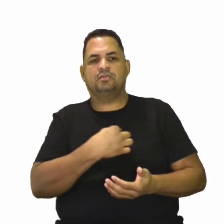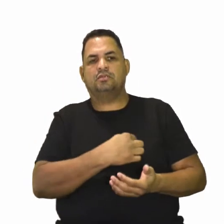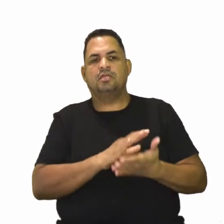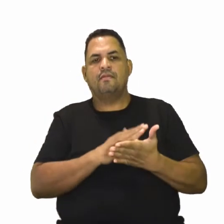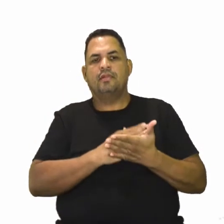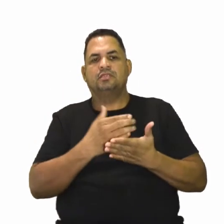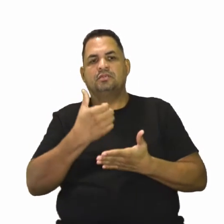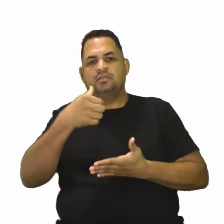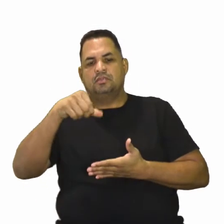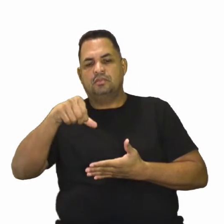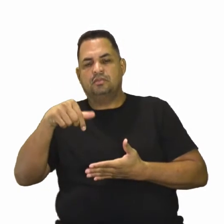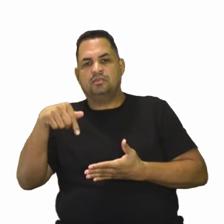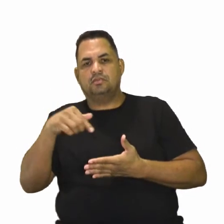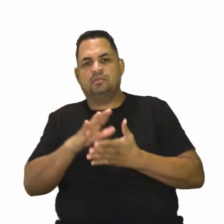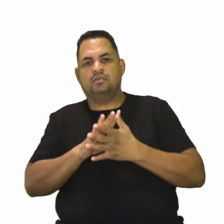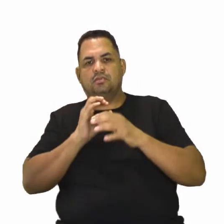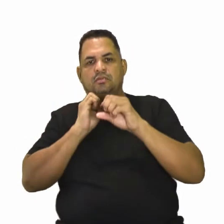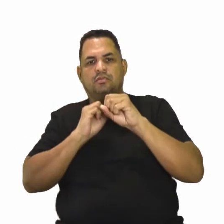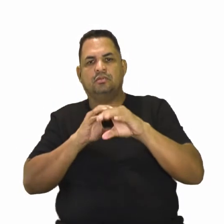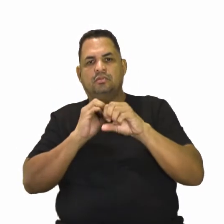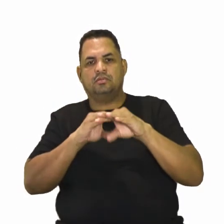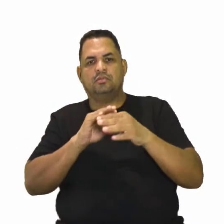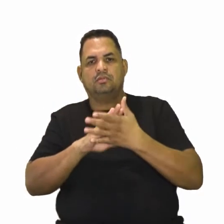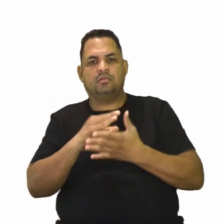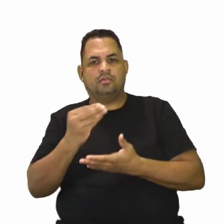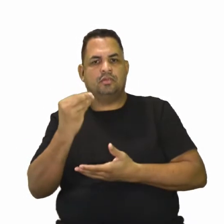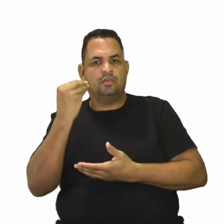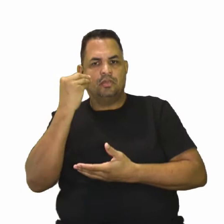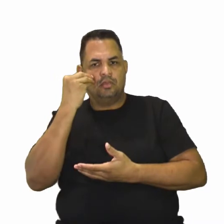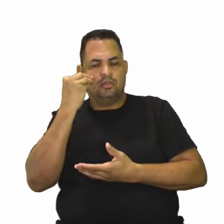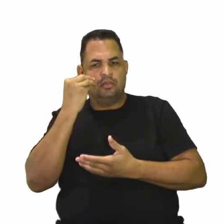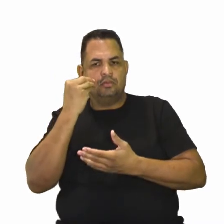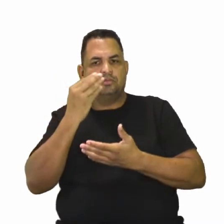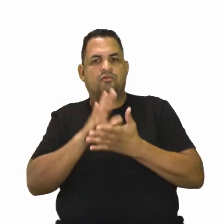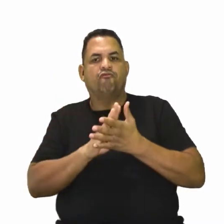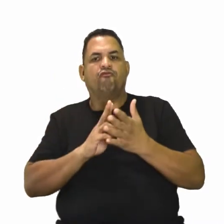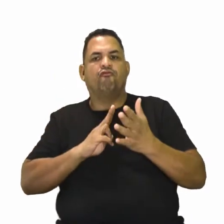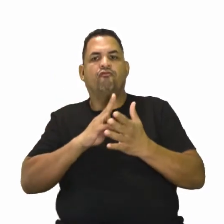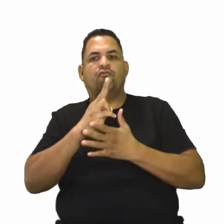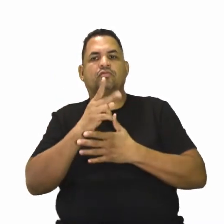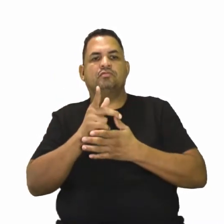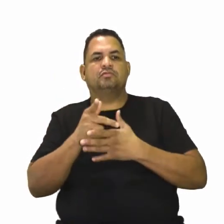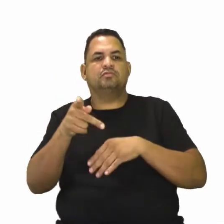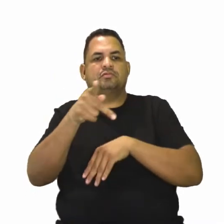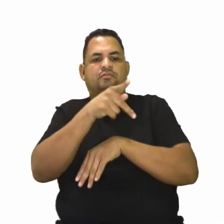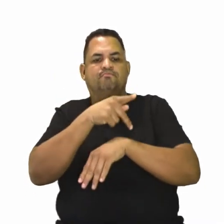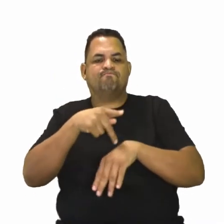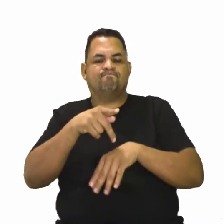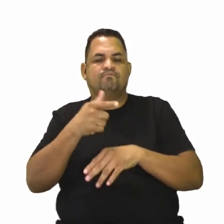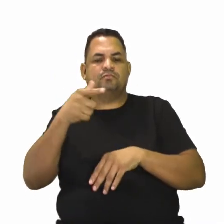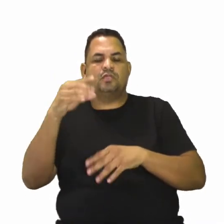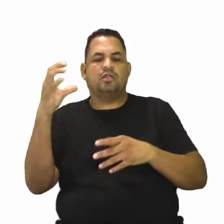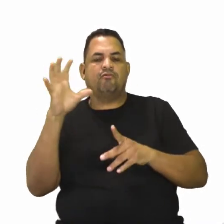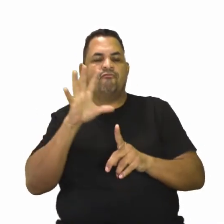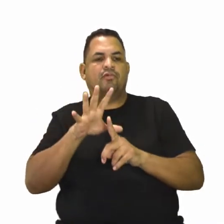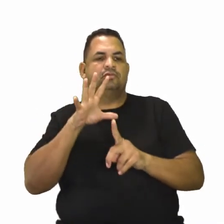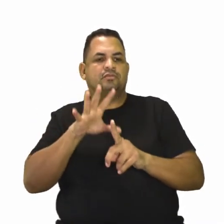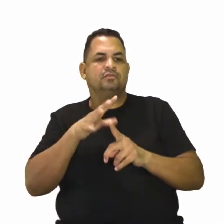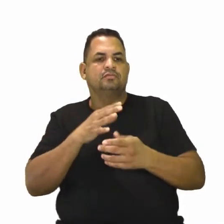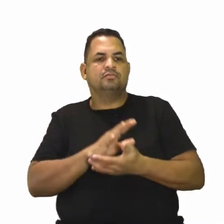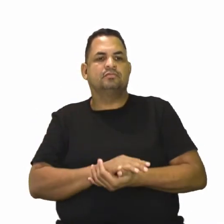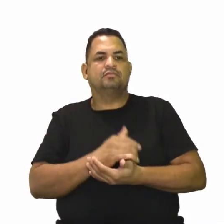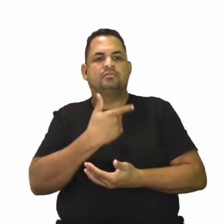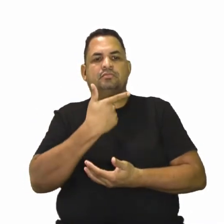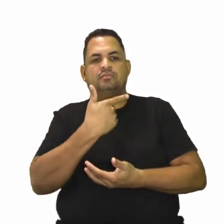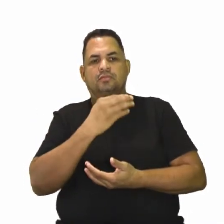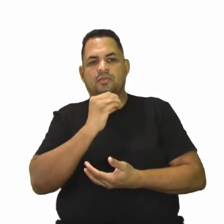1997, o ensino experimentou forte internacionalização.